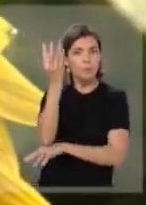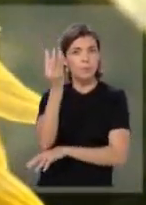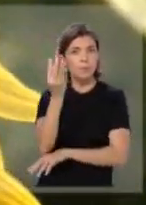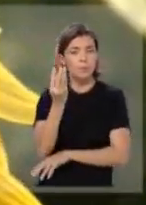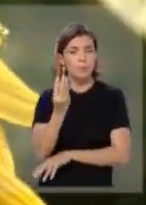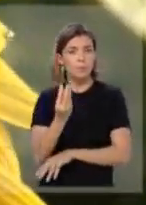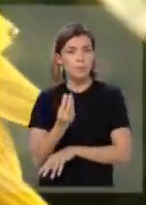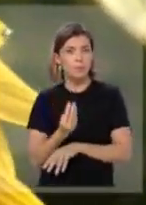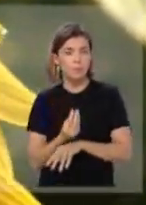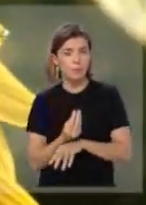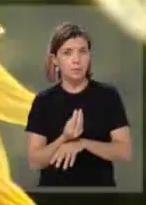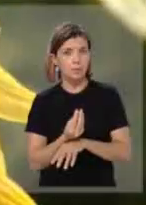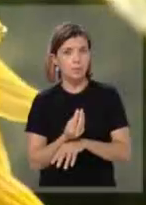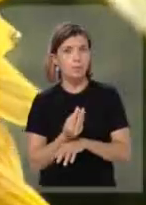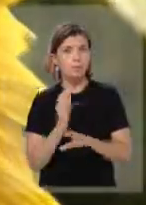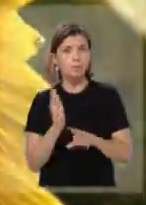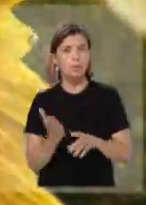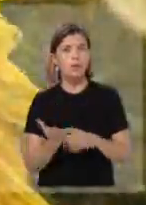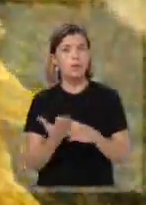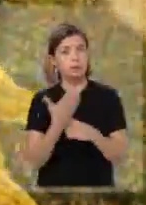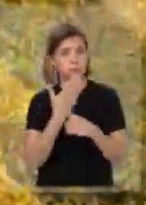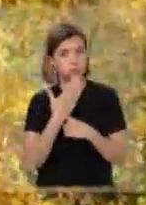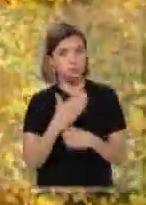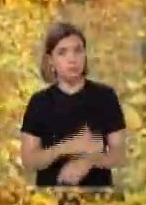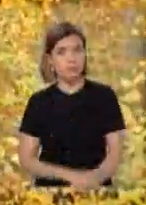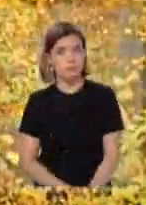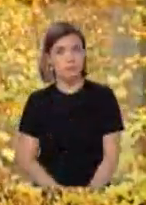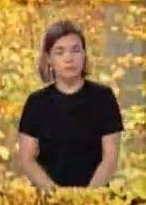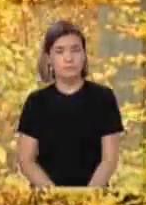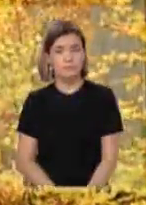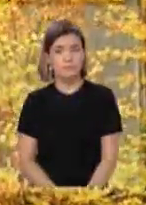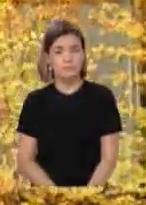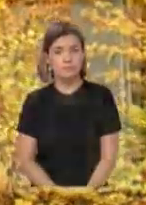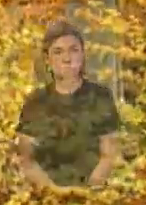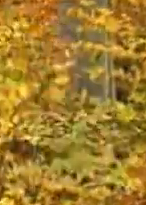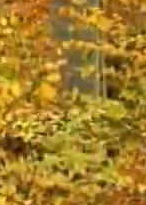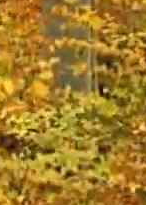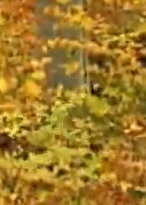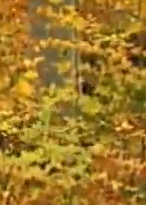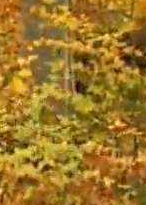vivos, podem perceber estímulos do meio ambiente e reagir a eles.